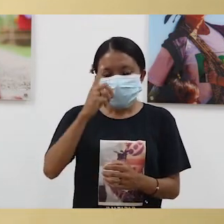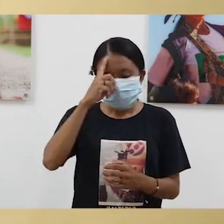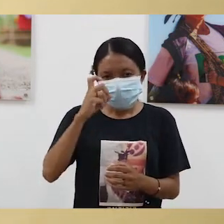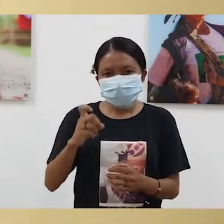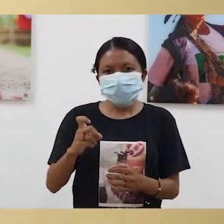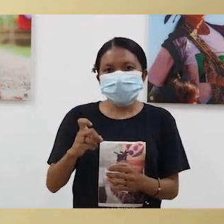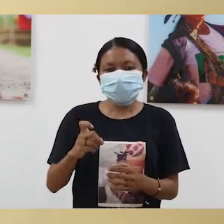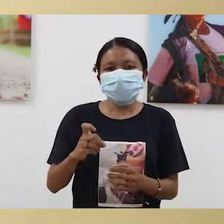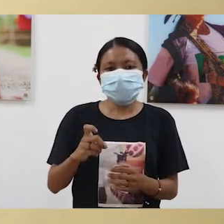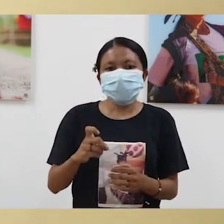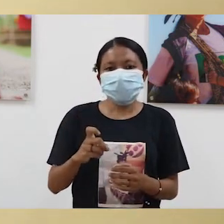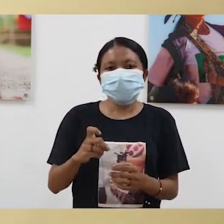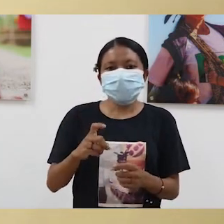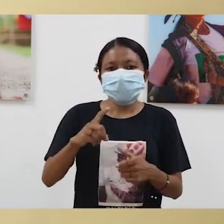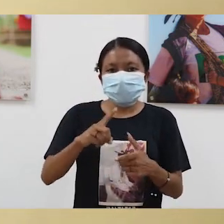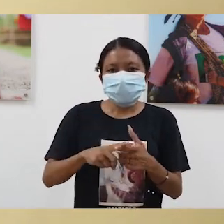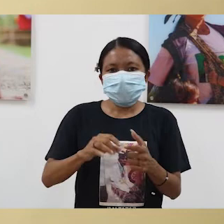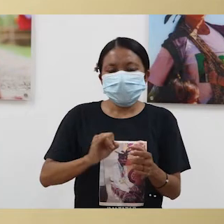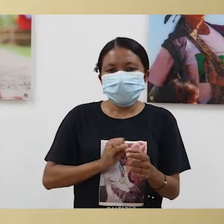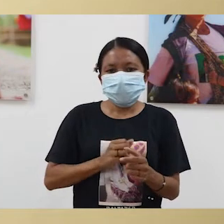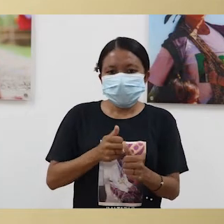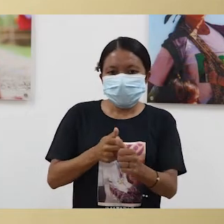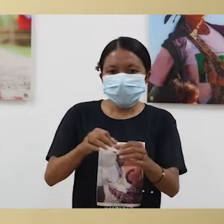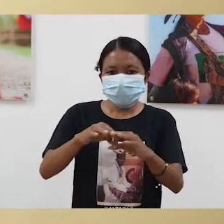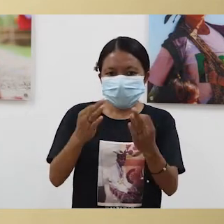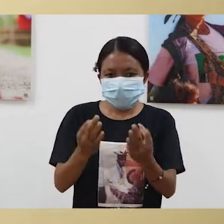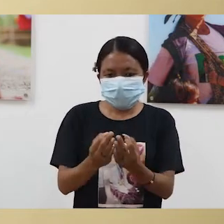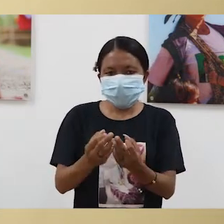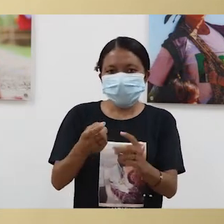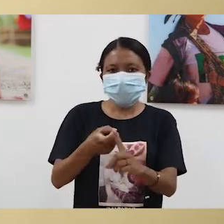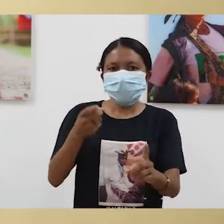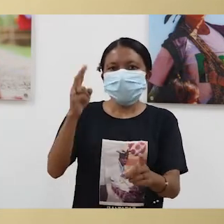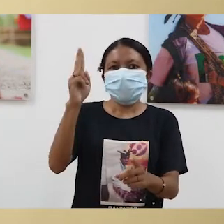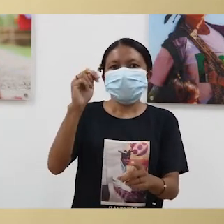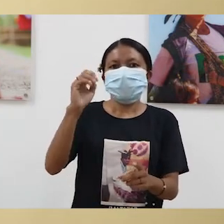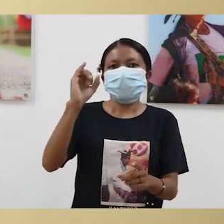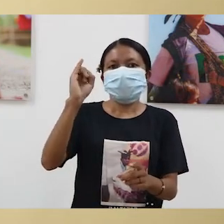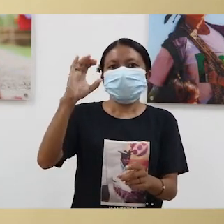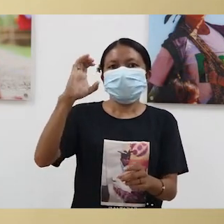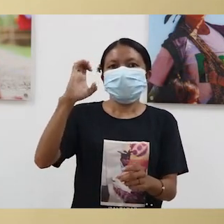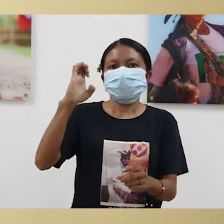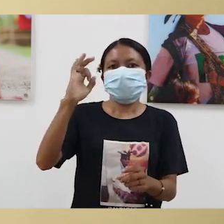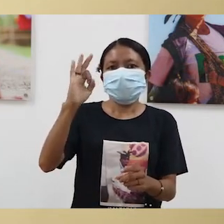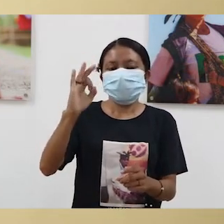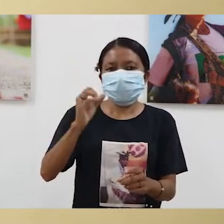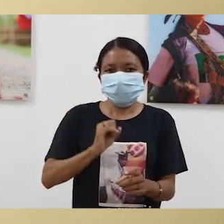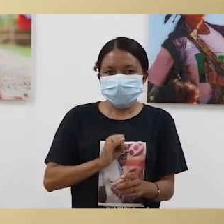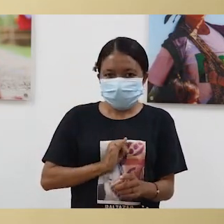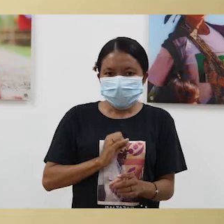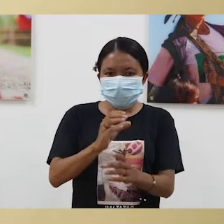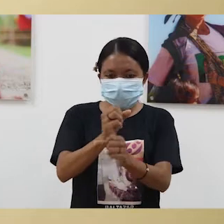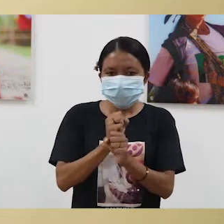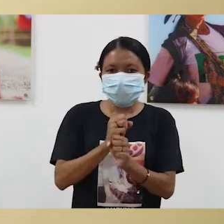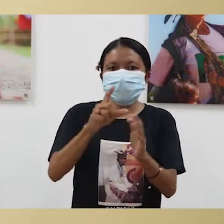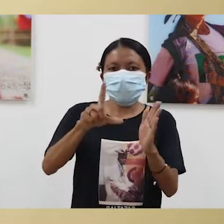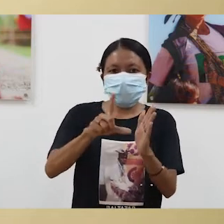Maybe depois de hau tui formação usi UNICEF, hau simu